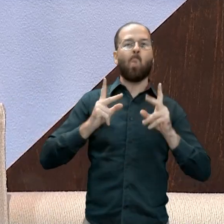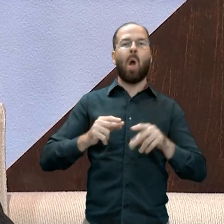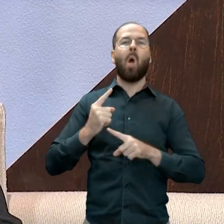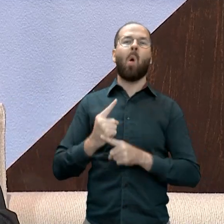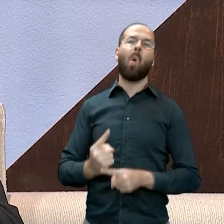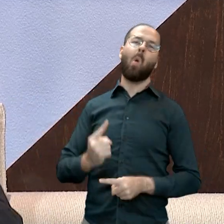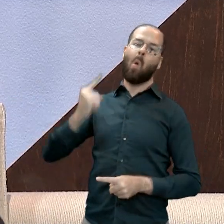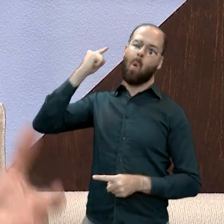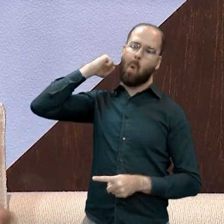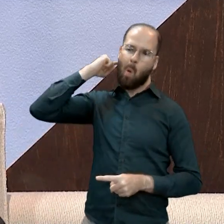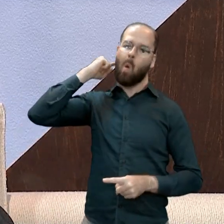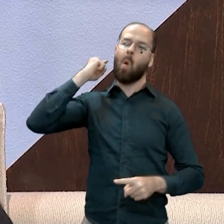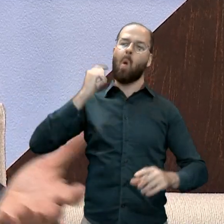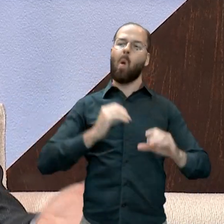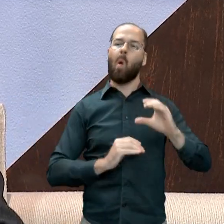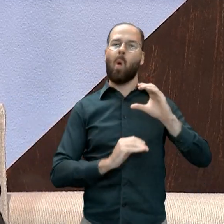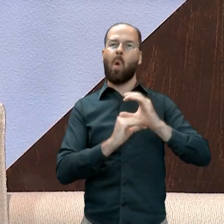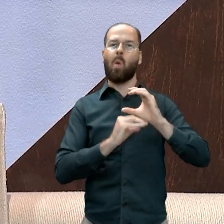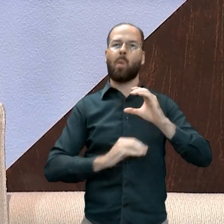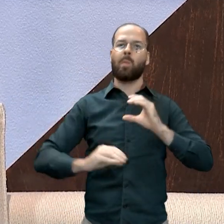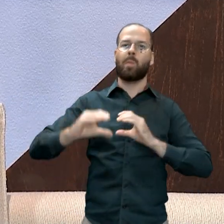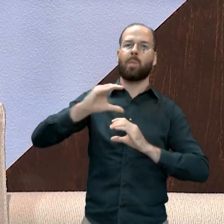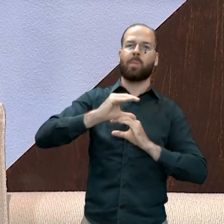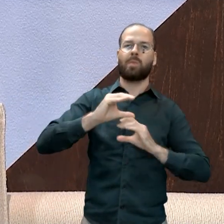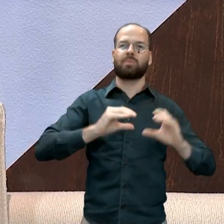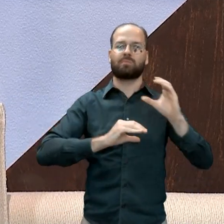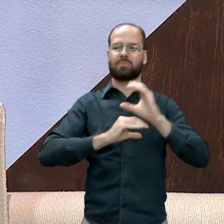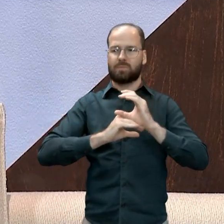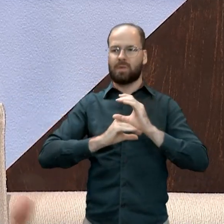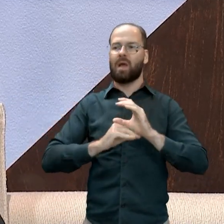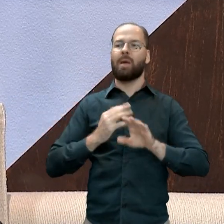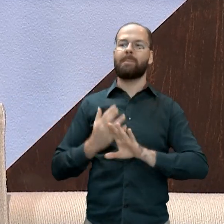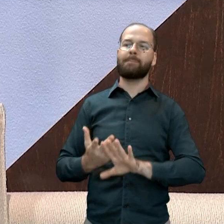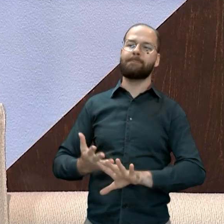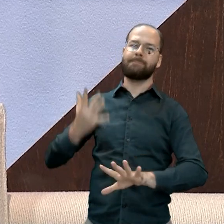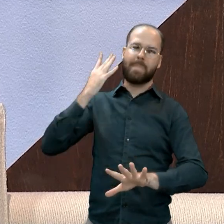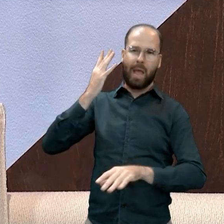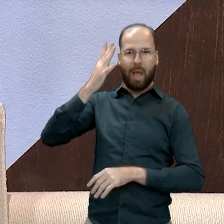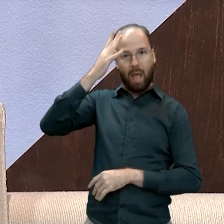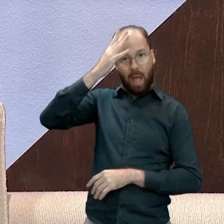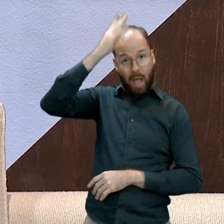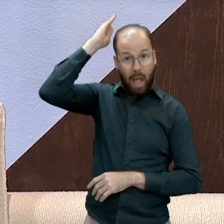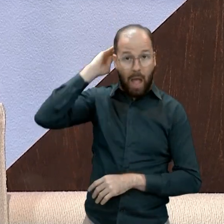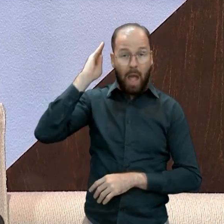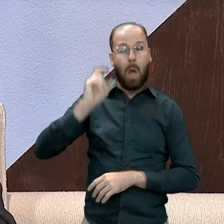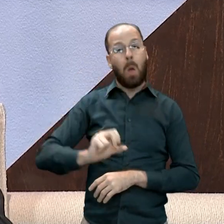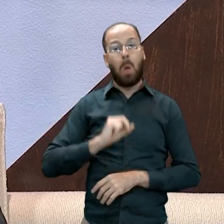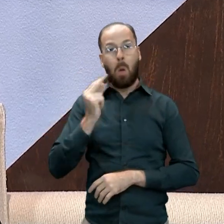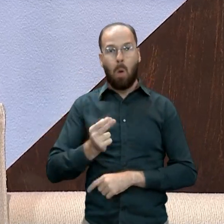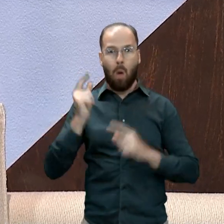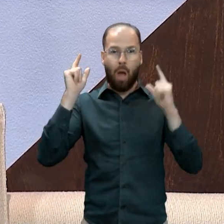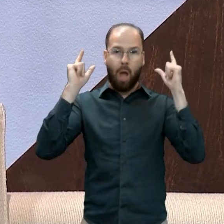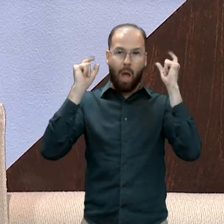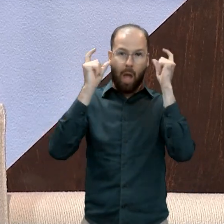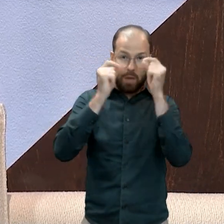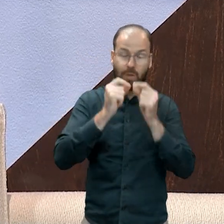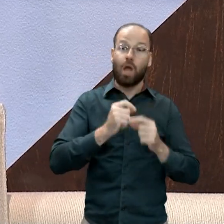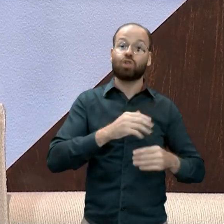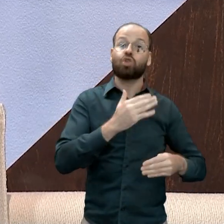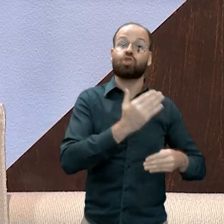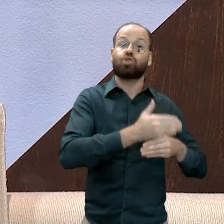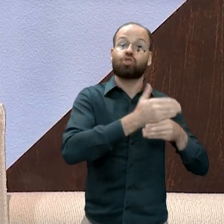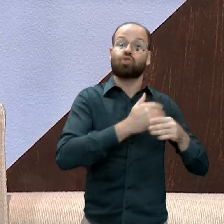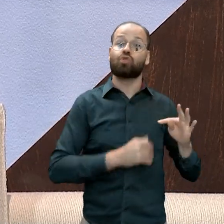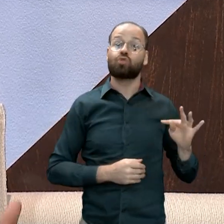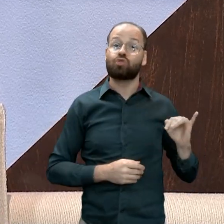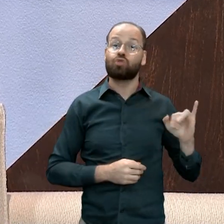Romano, na era greco-romana, por exemplo, é da mesma forma, se queima o barro, né? E a argila, né?